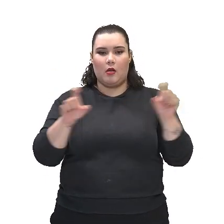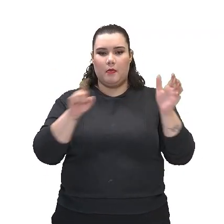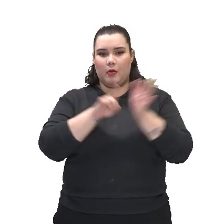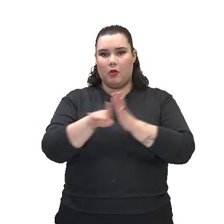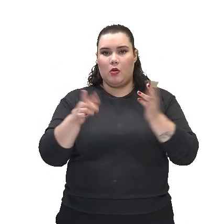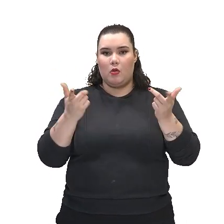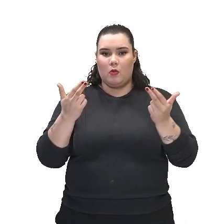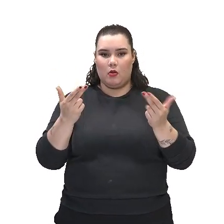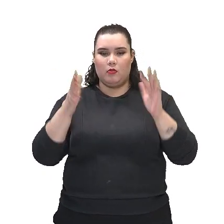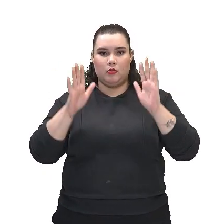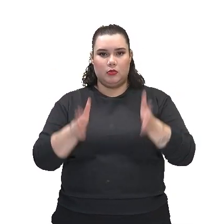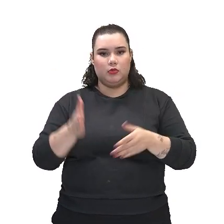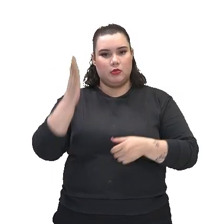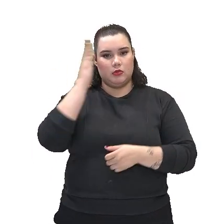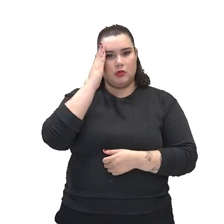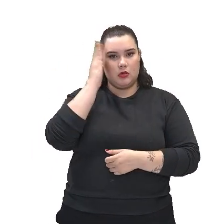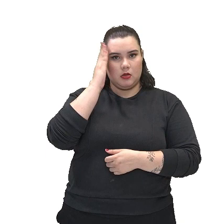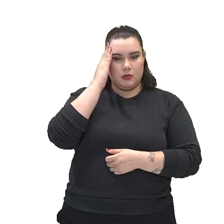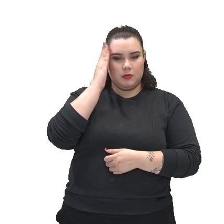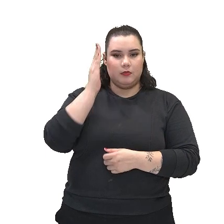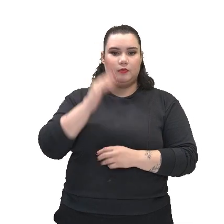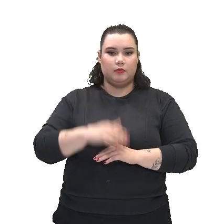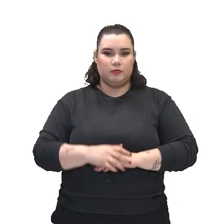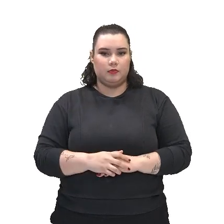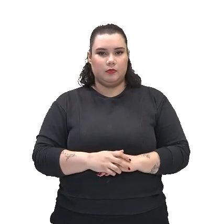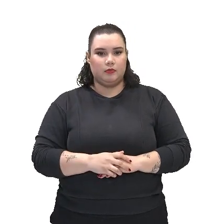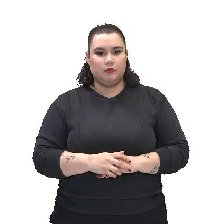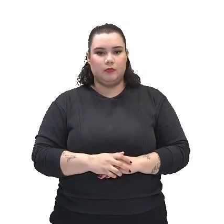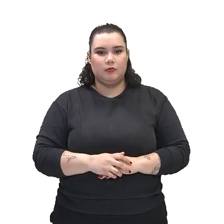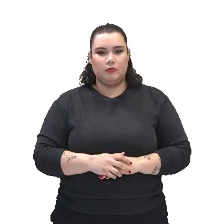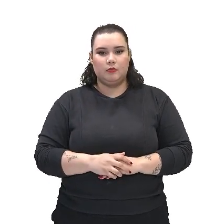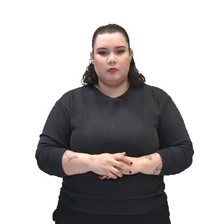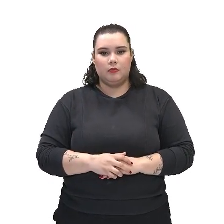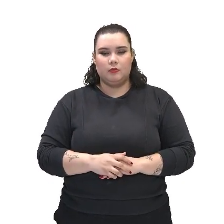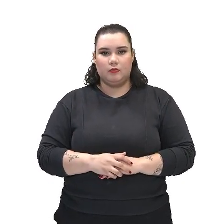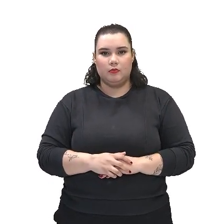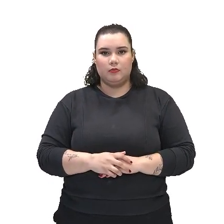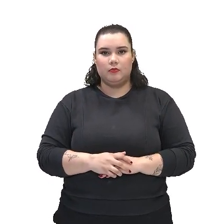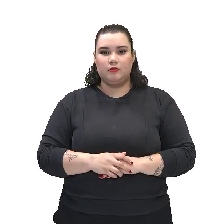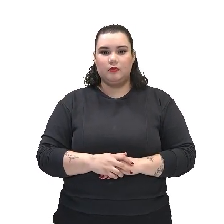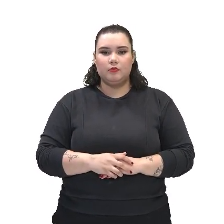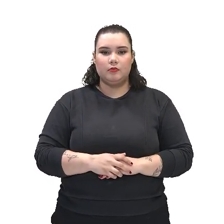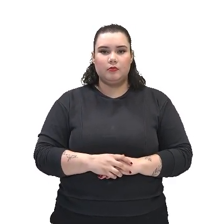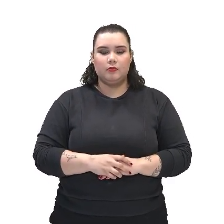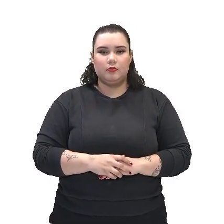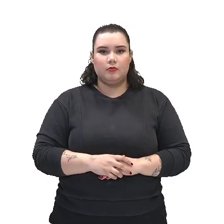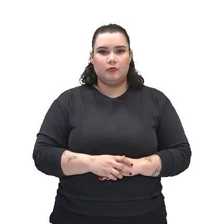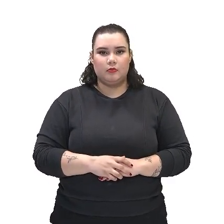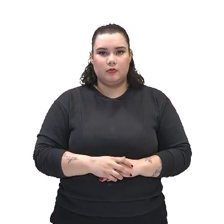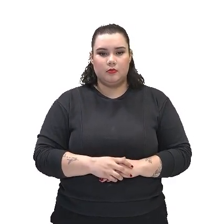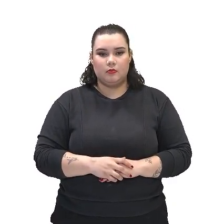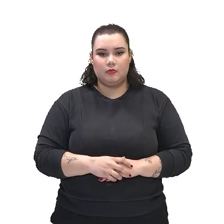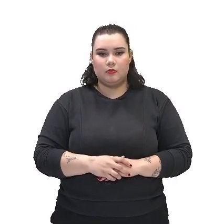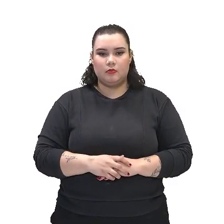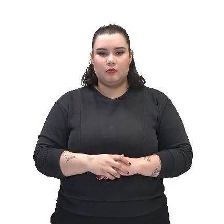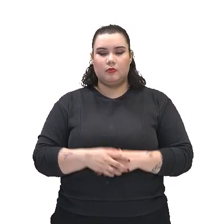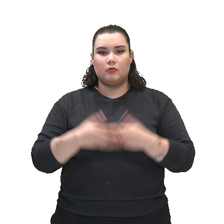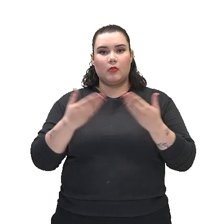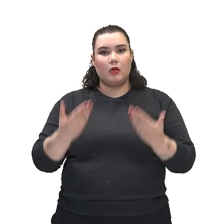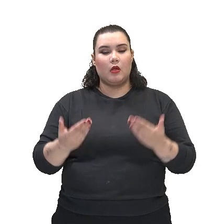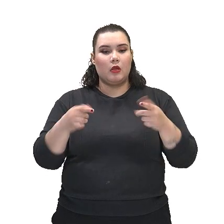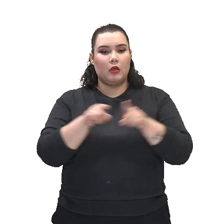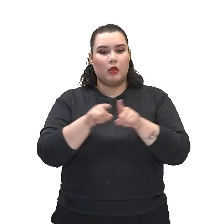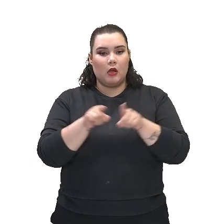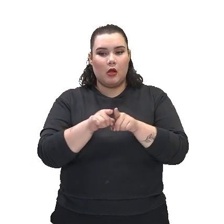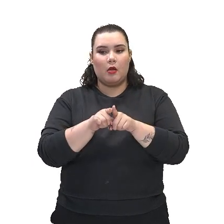é a mesma, se os filmes e cenas, certo, os filmes e videogames com cenas violentas afetam o comportamento das crianças, e aí a partir